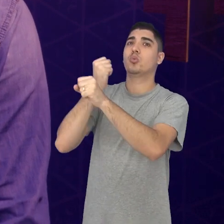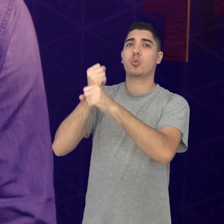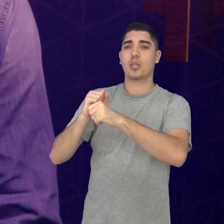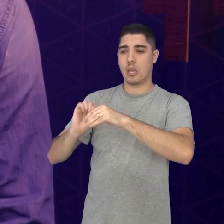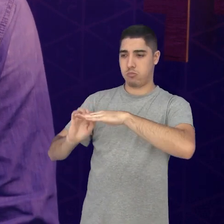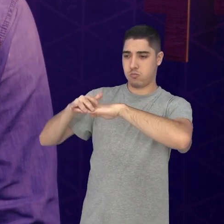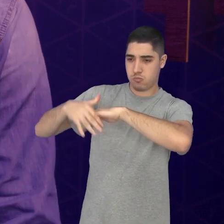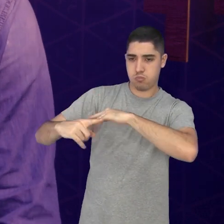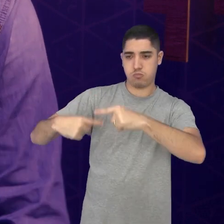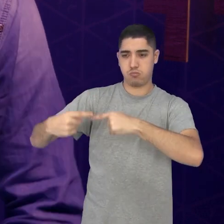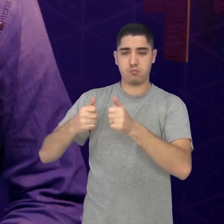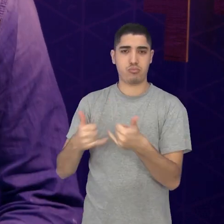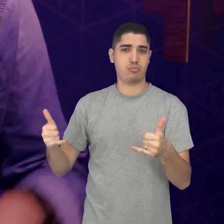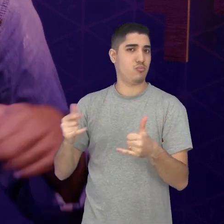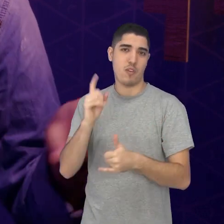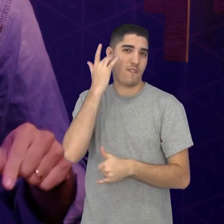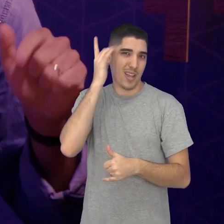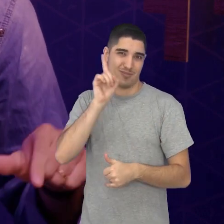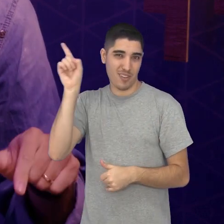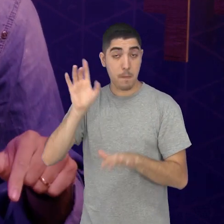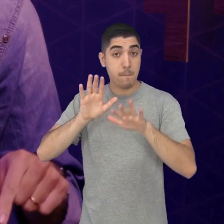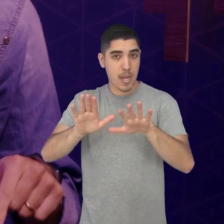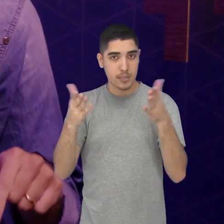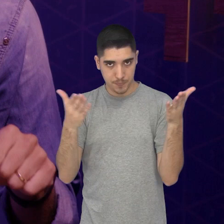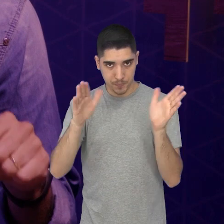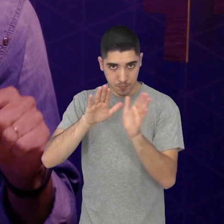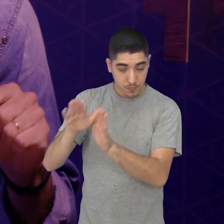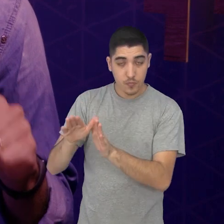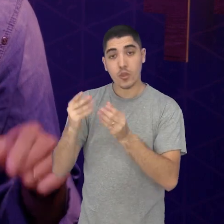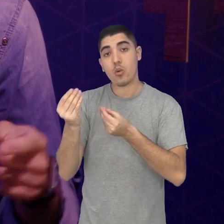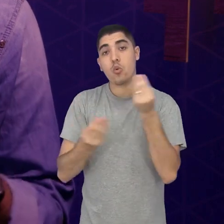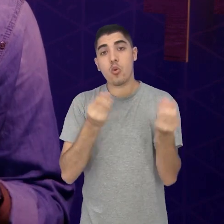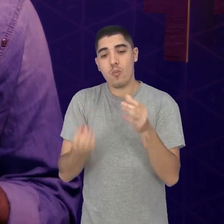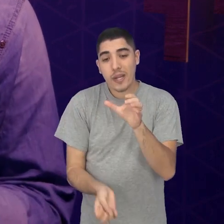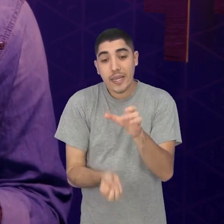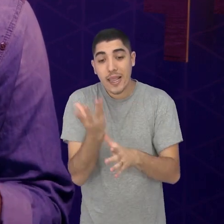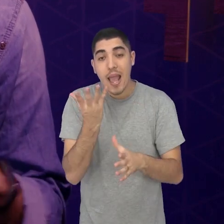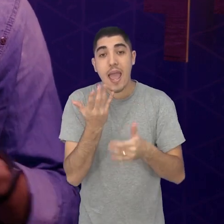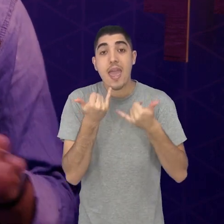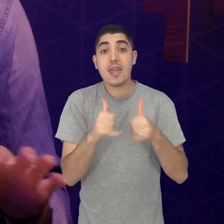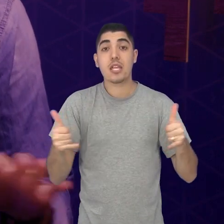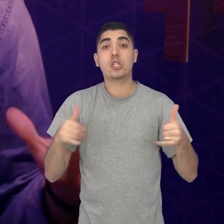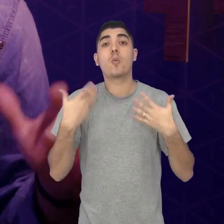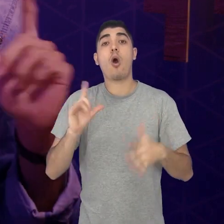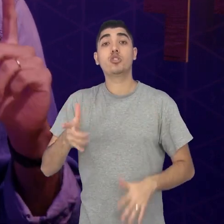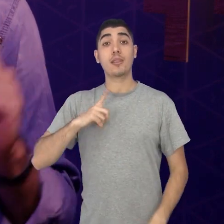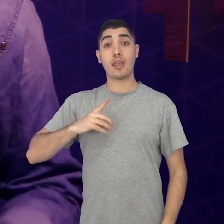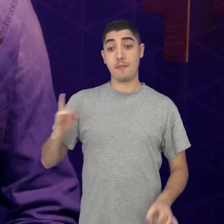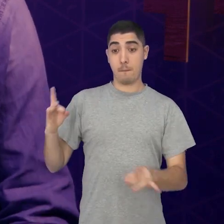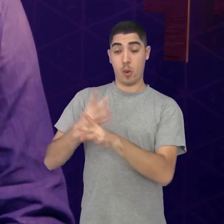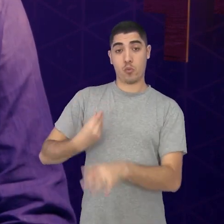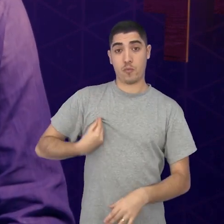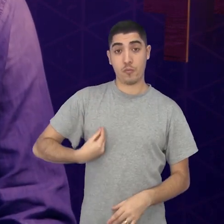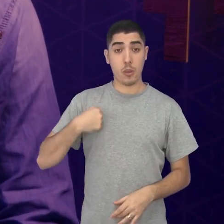à torta direito, né? Mas vamos falar sobre as fontes de energia existentes. Eu peguei um dado